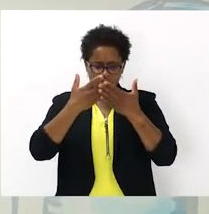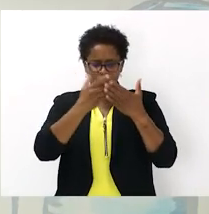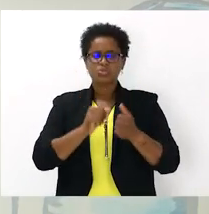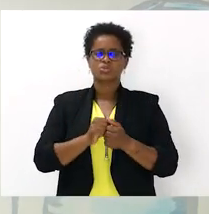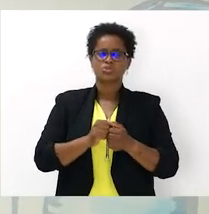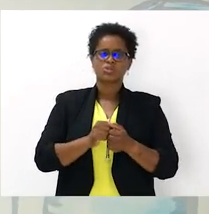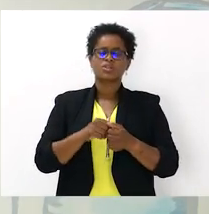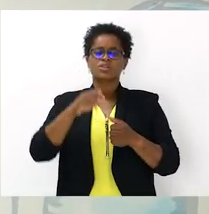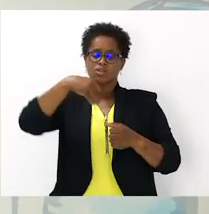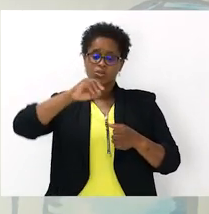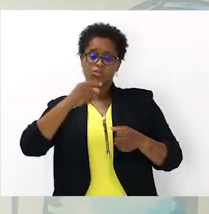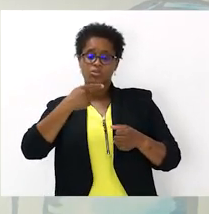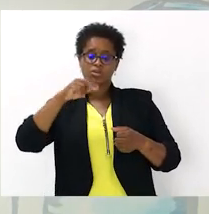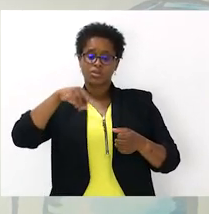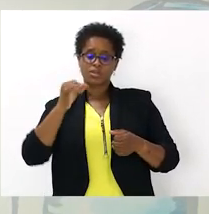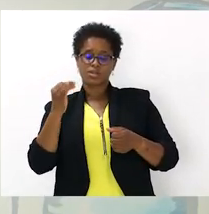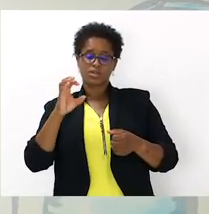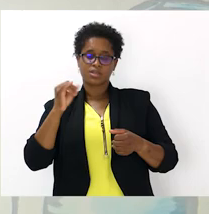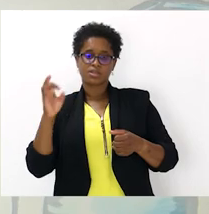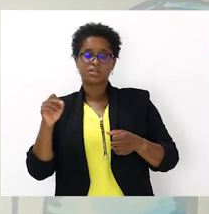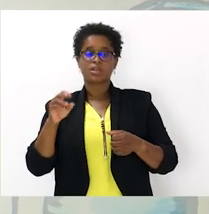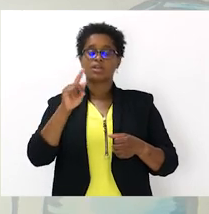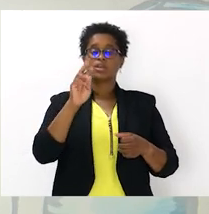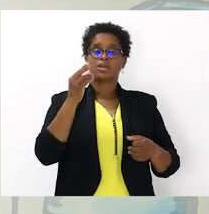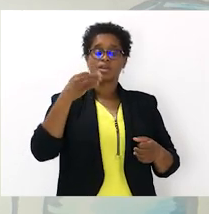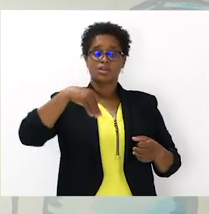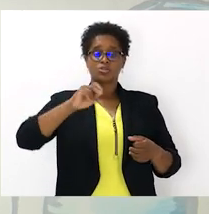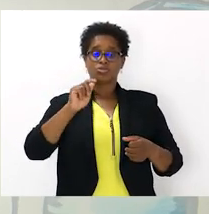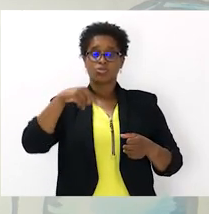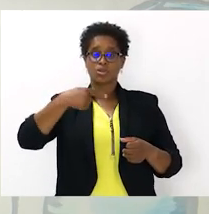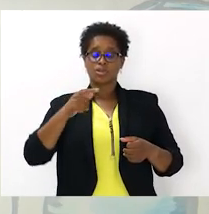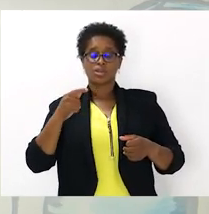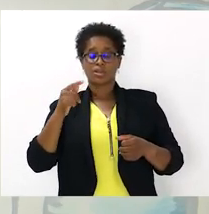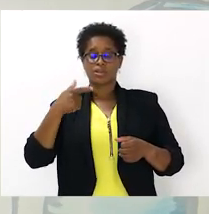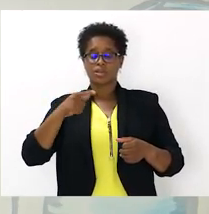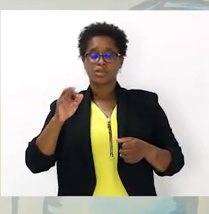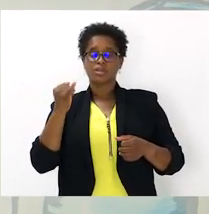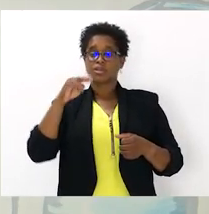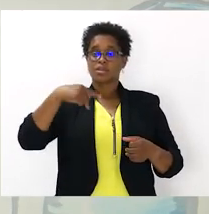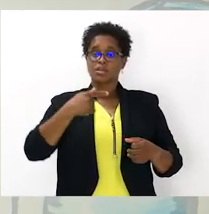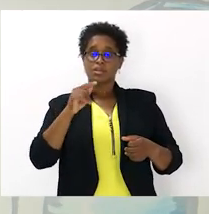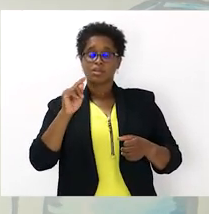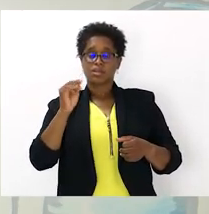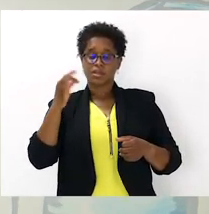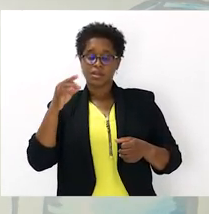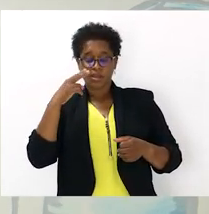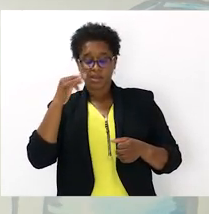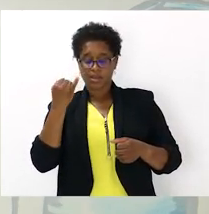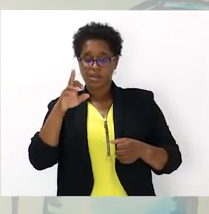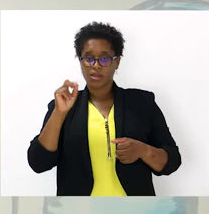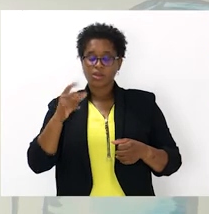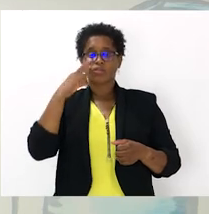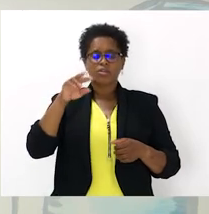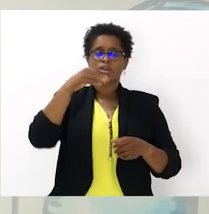de potência de expoente inteiro. Vimos que potenciação é o produto